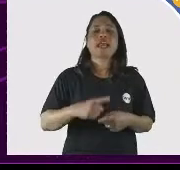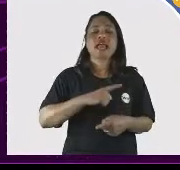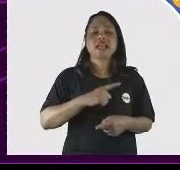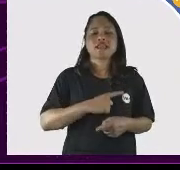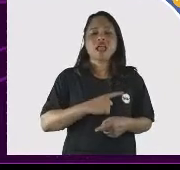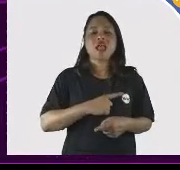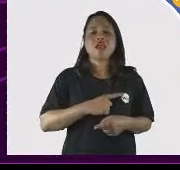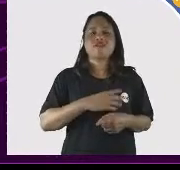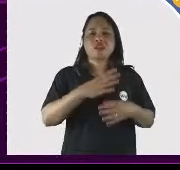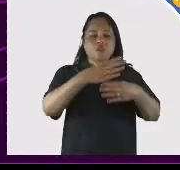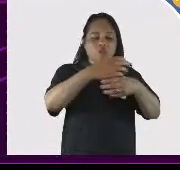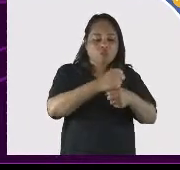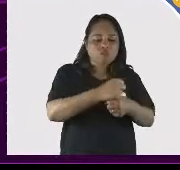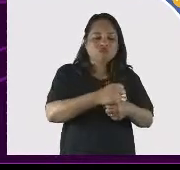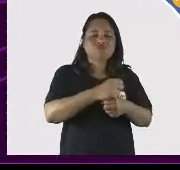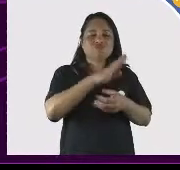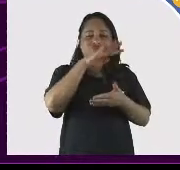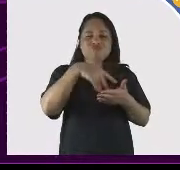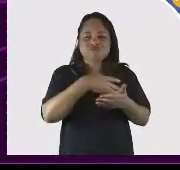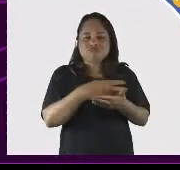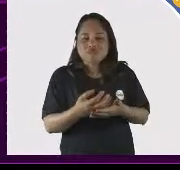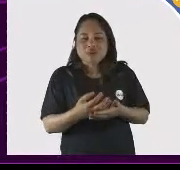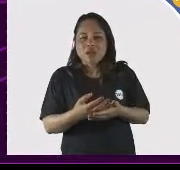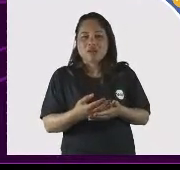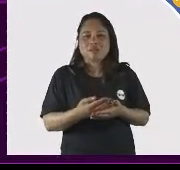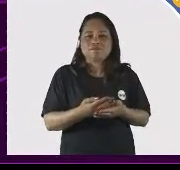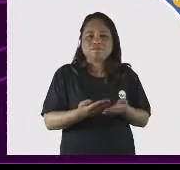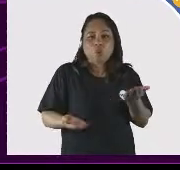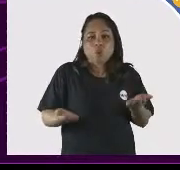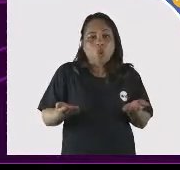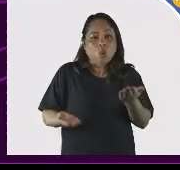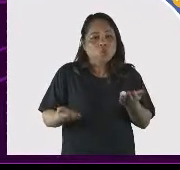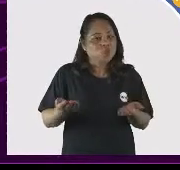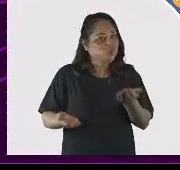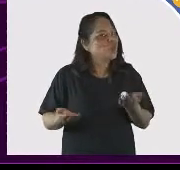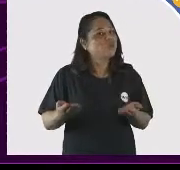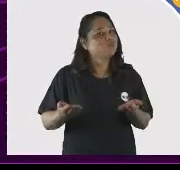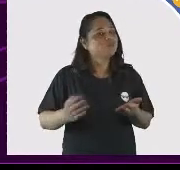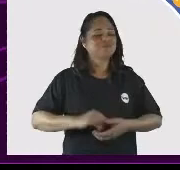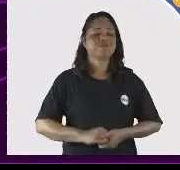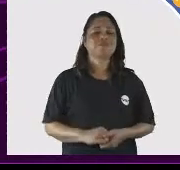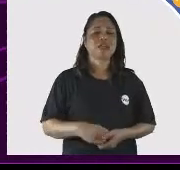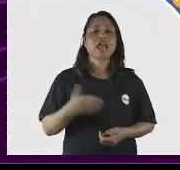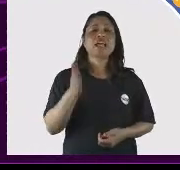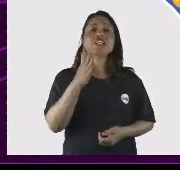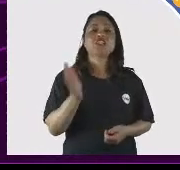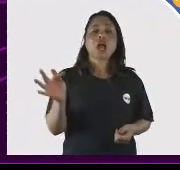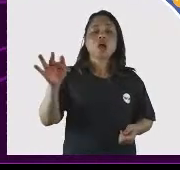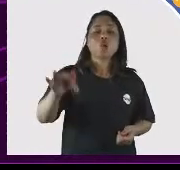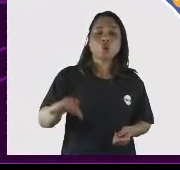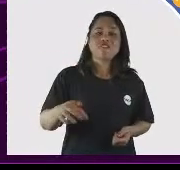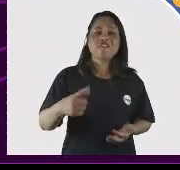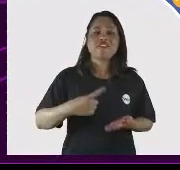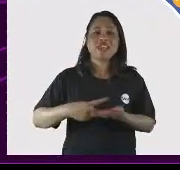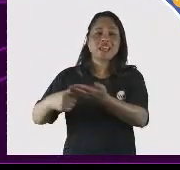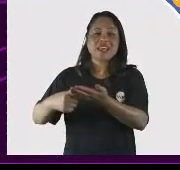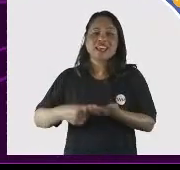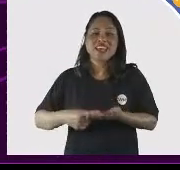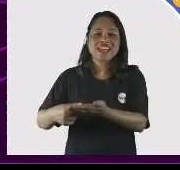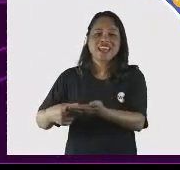econômicos e financeiros esses operadores e eles já tão chegando no final da renegociação